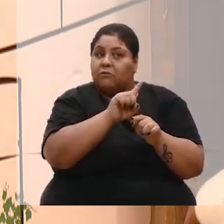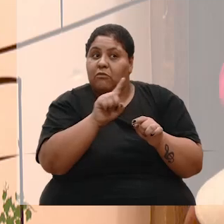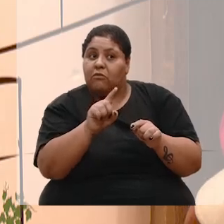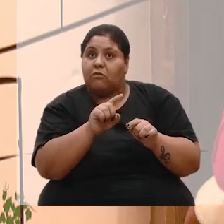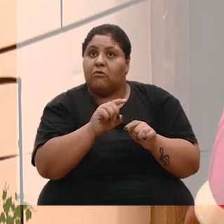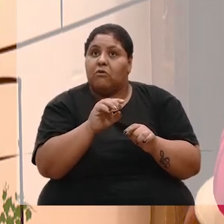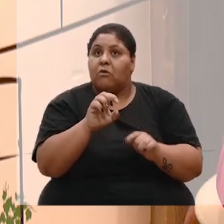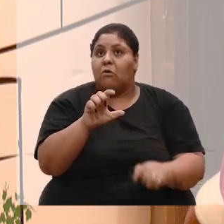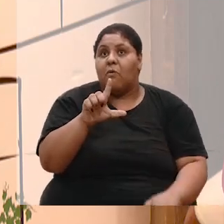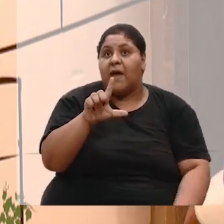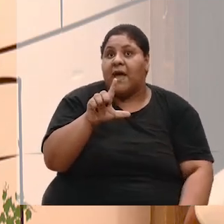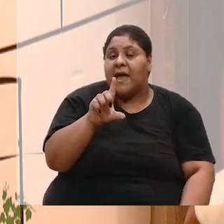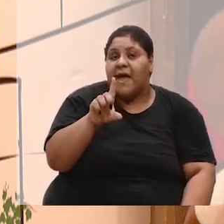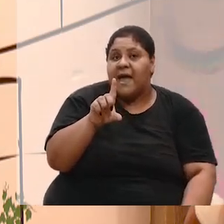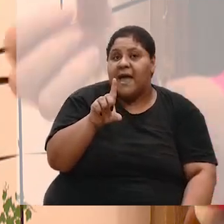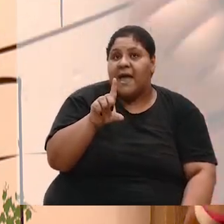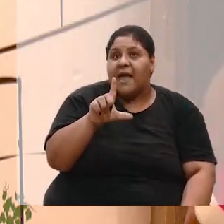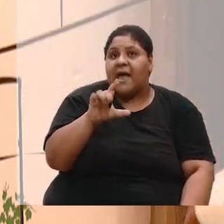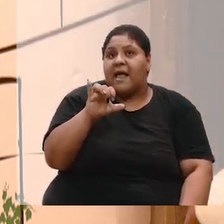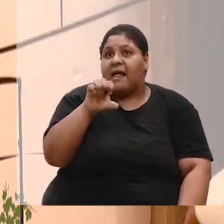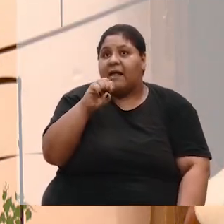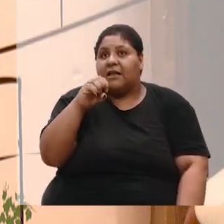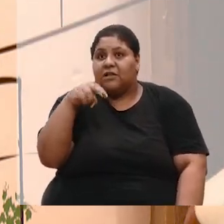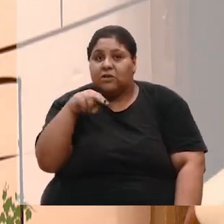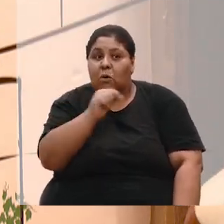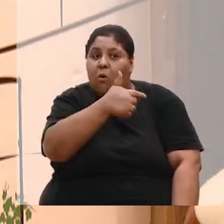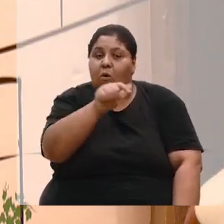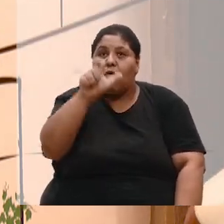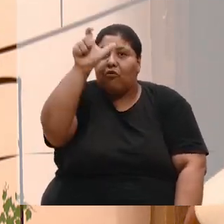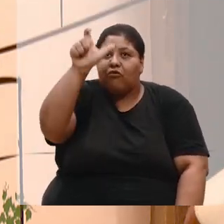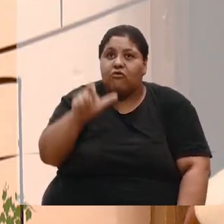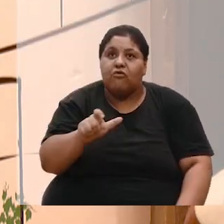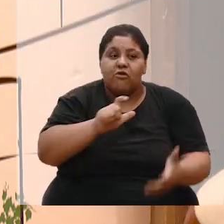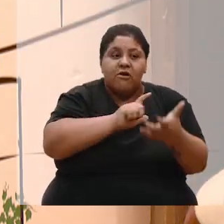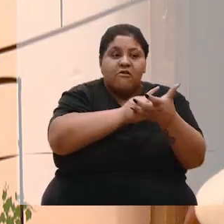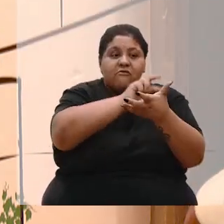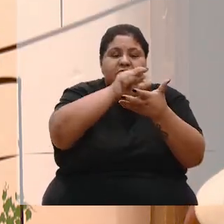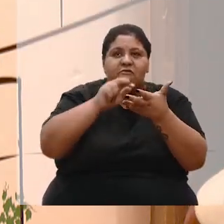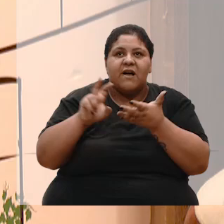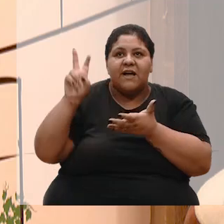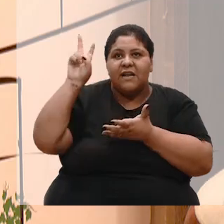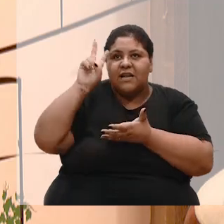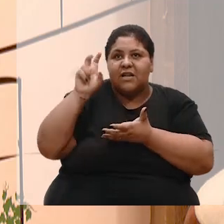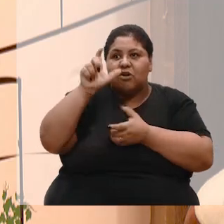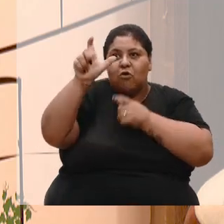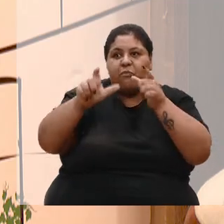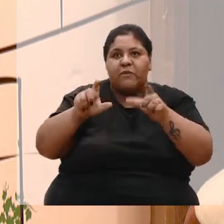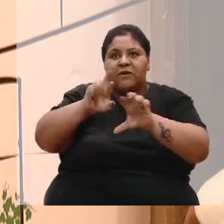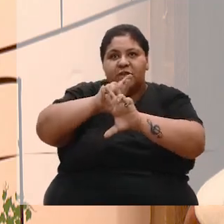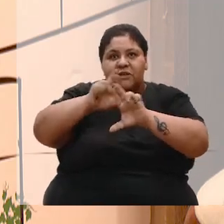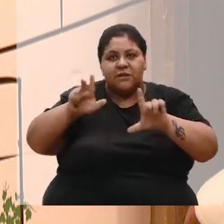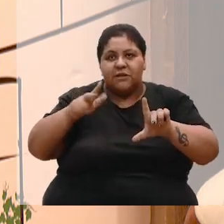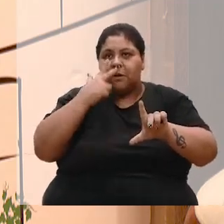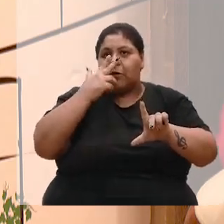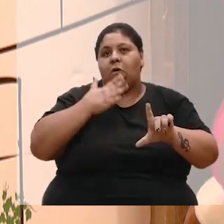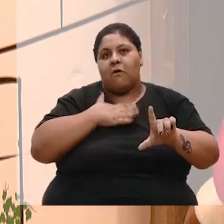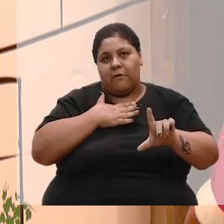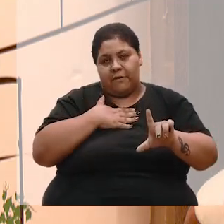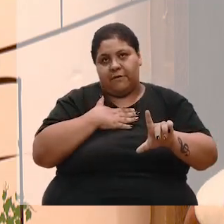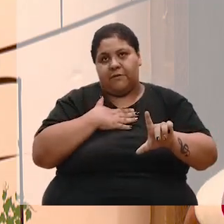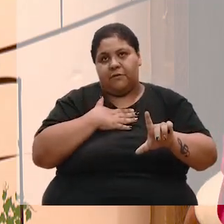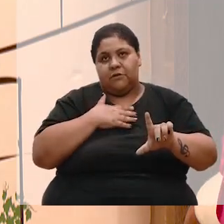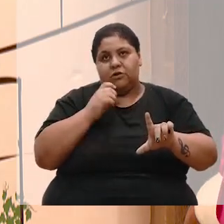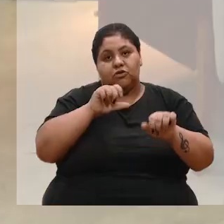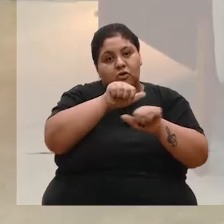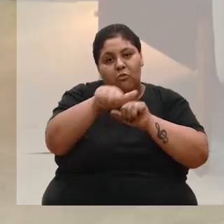seja o Edson, né? Seja a Mica. Então, seja várias histórias com pessoas diferentes como a minha, que só muda